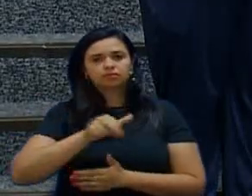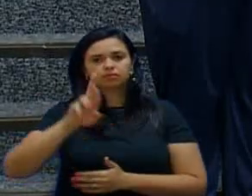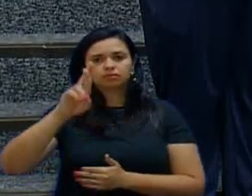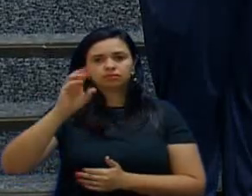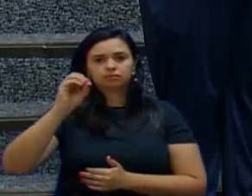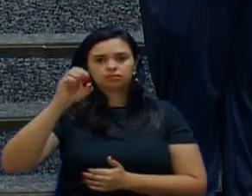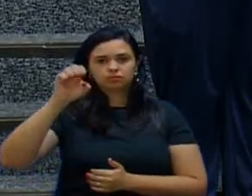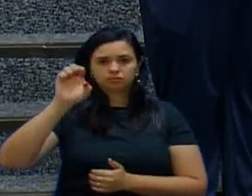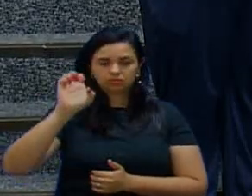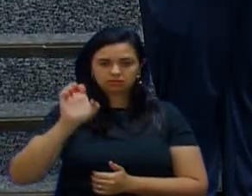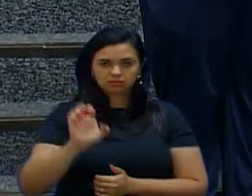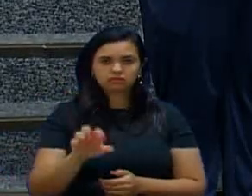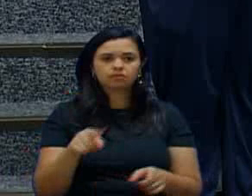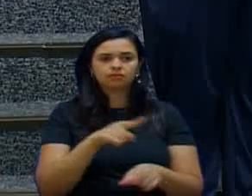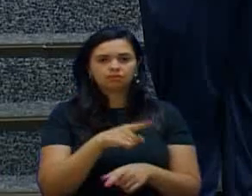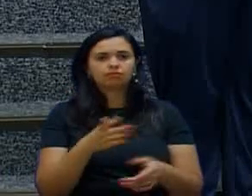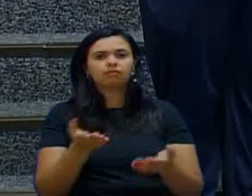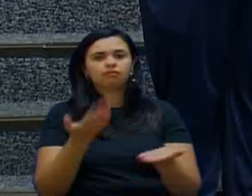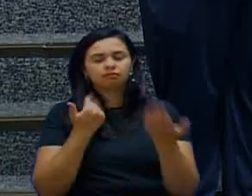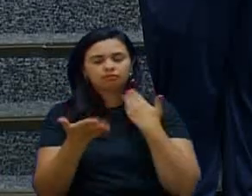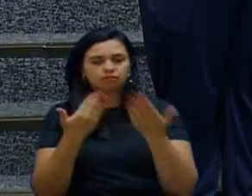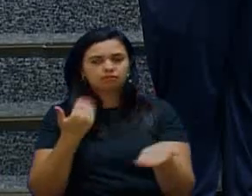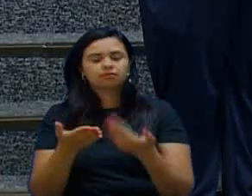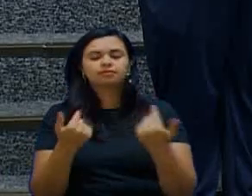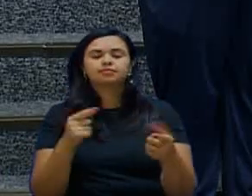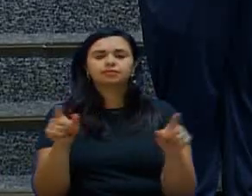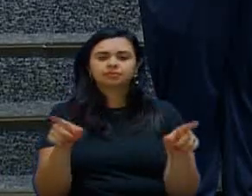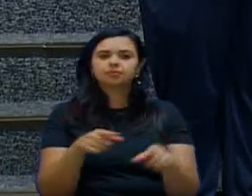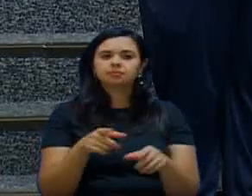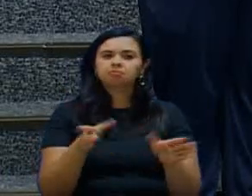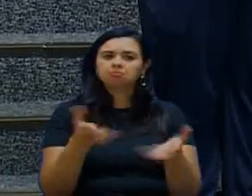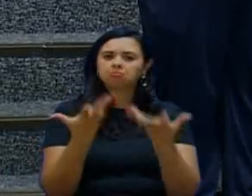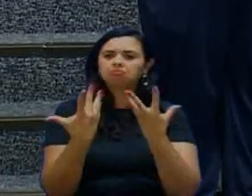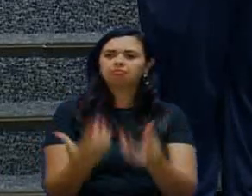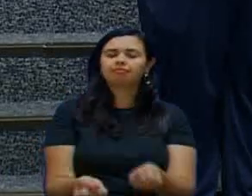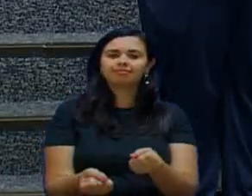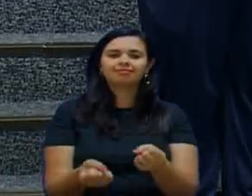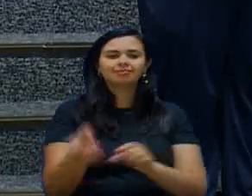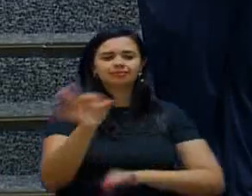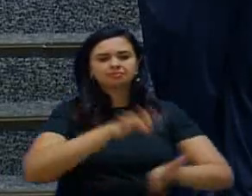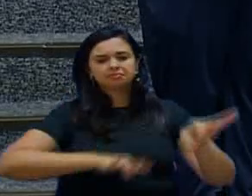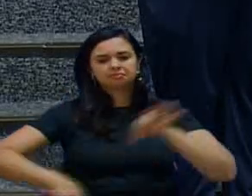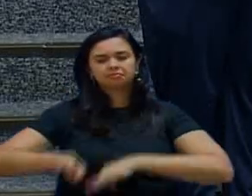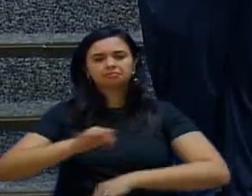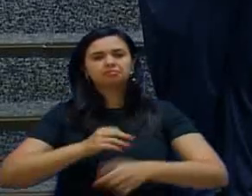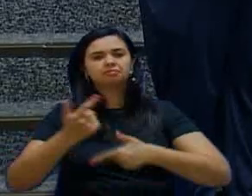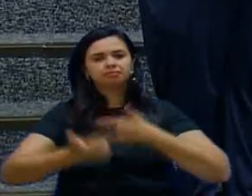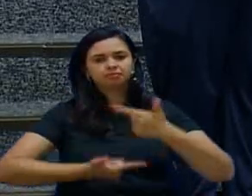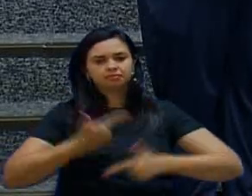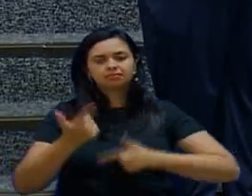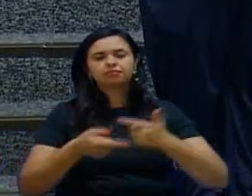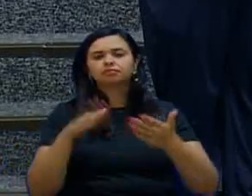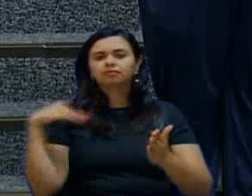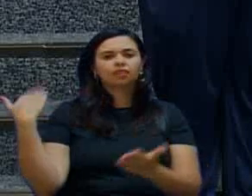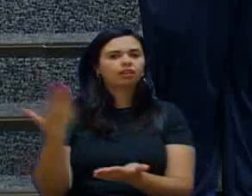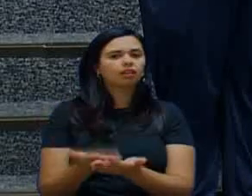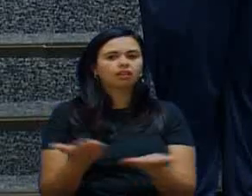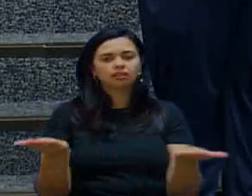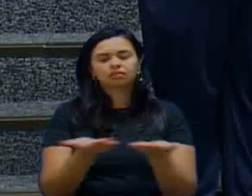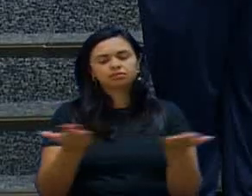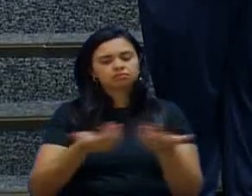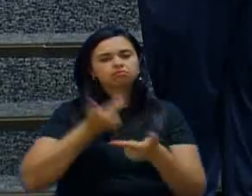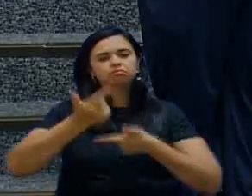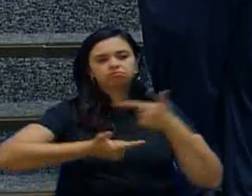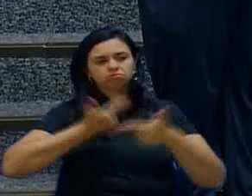ela carinhosamente veio na conversa aqui na prefeitura e acabaram abraçando aquela causa, e hoje está lá cuidando ainda dessas crianças tão importantes para nós. Então